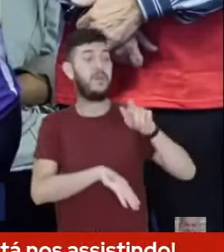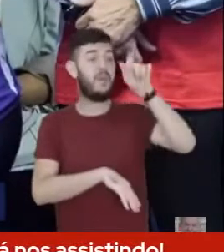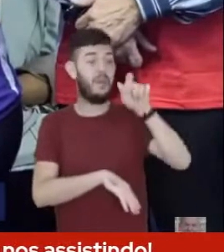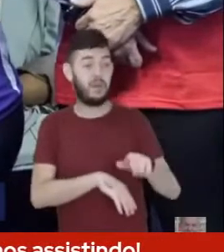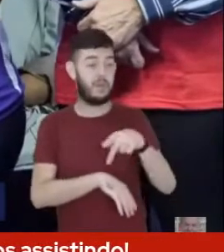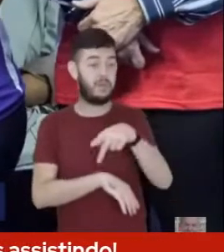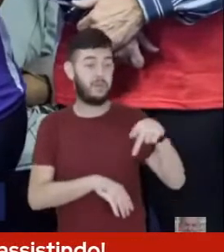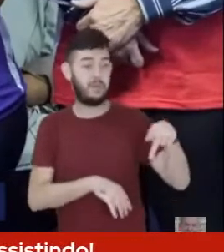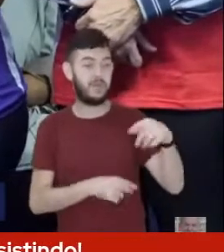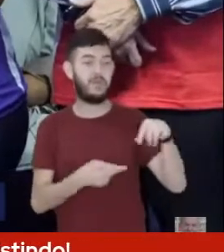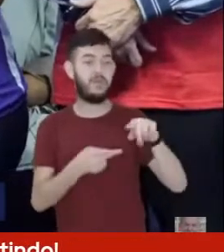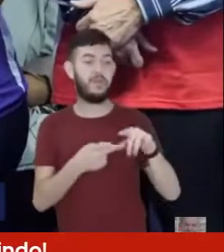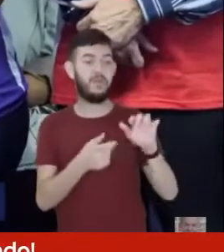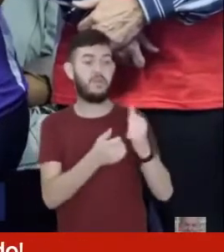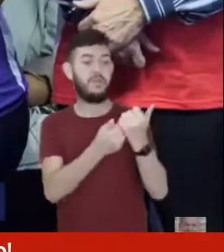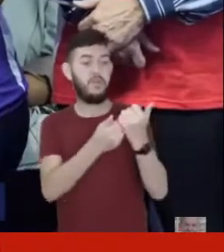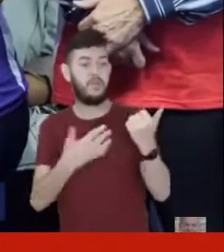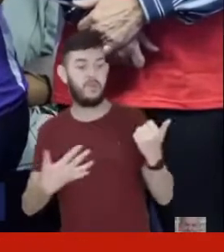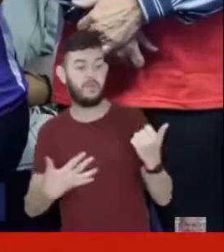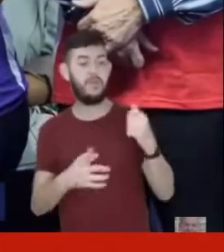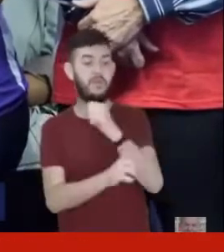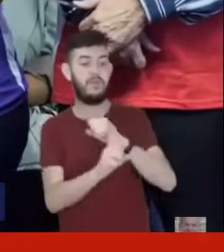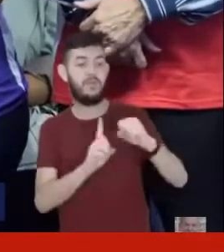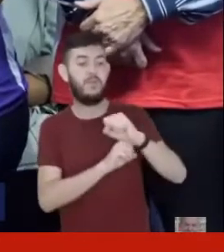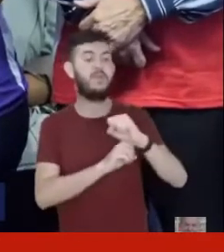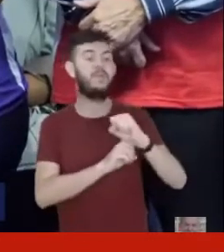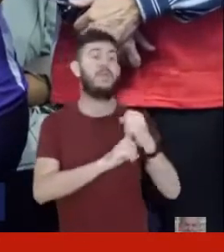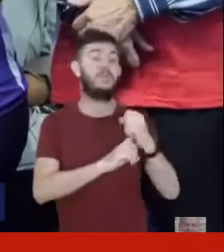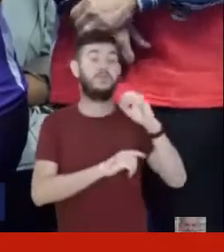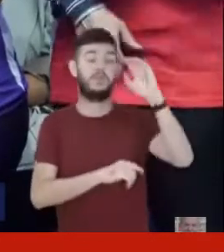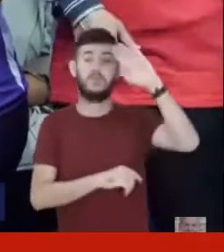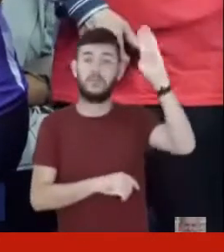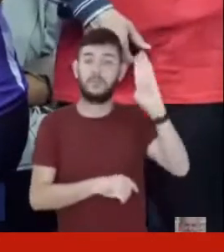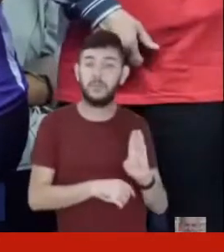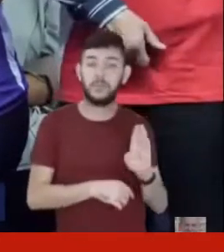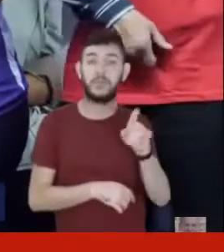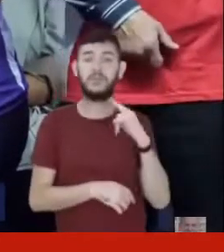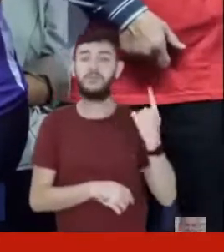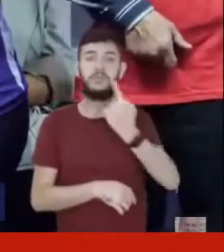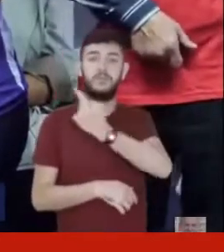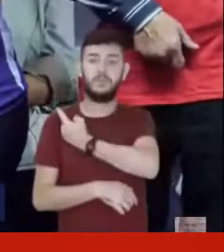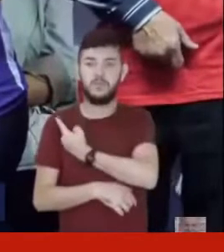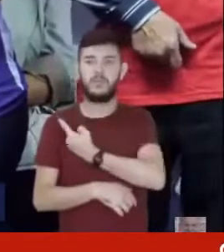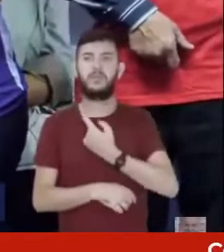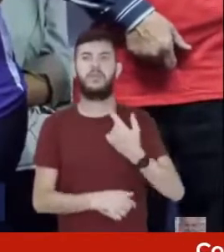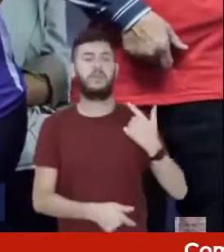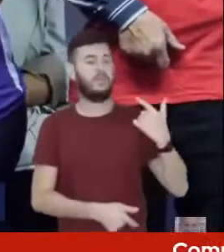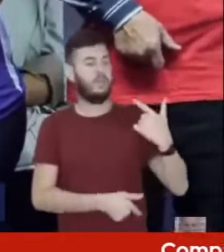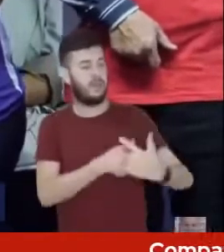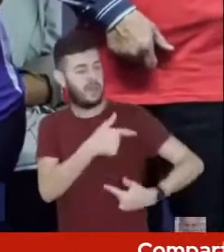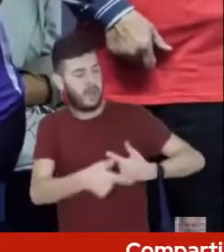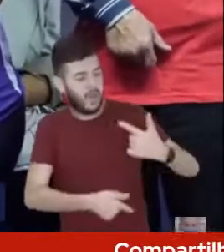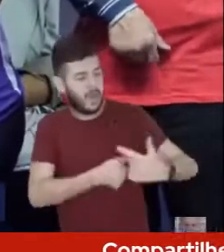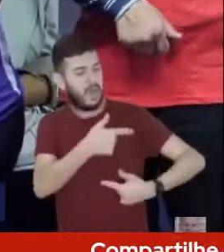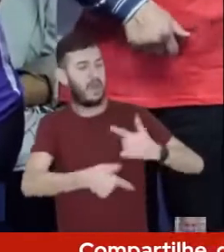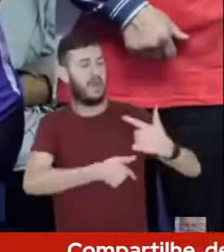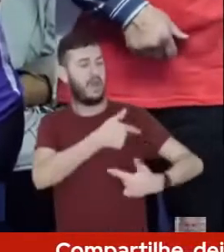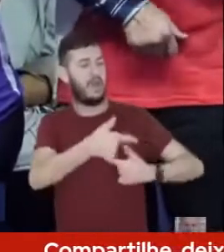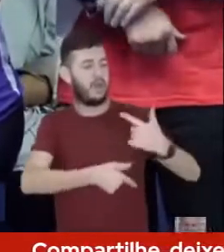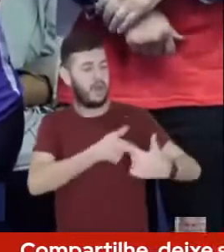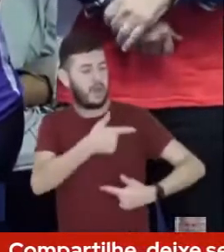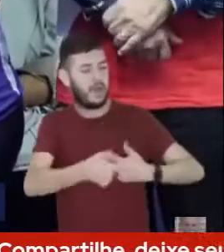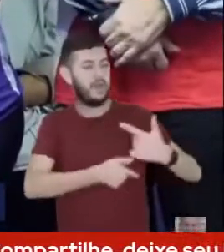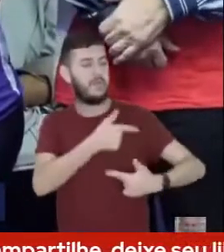a sociedade brasileira. Primeiro, começar a reconstruir tudo aquilo que destruíram